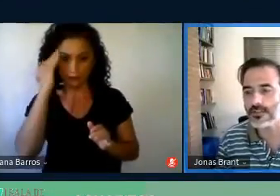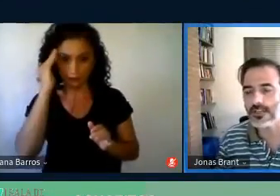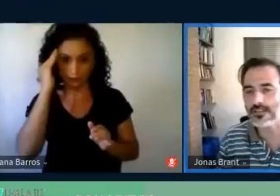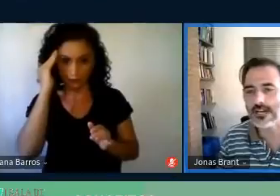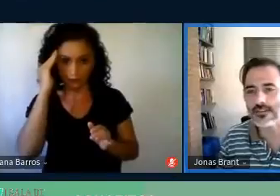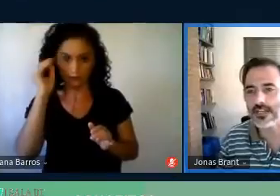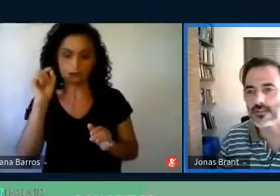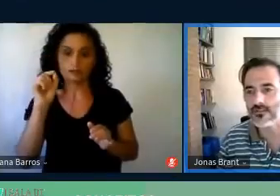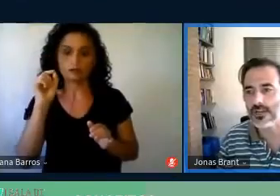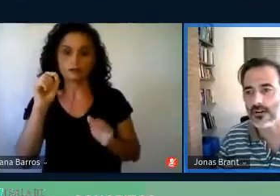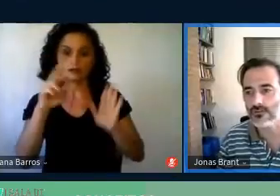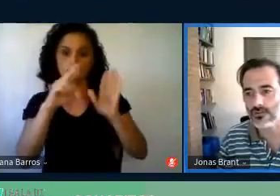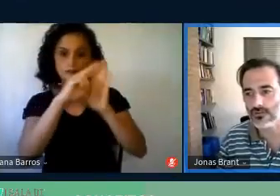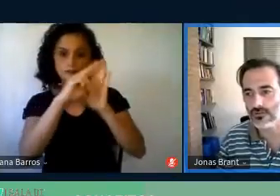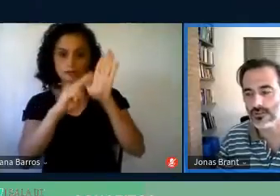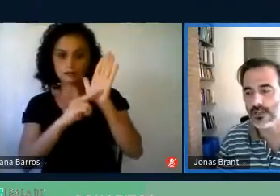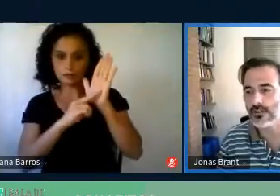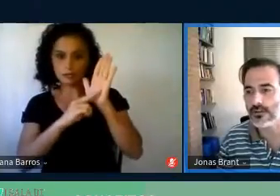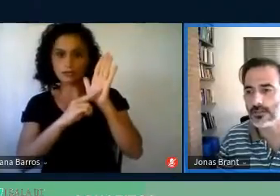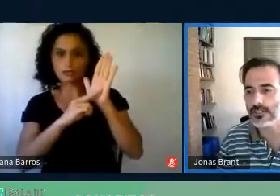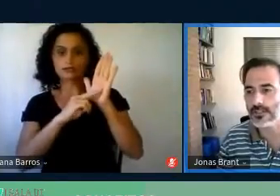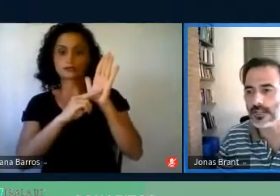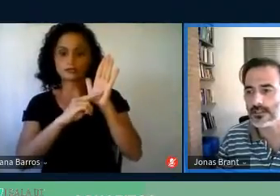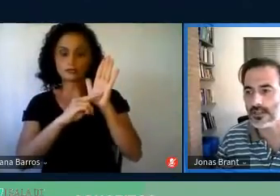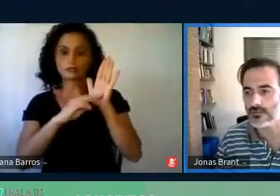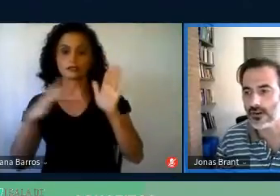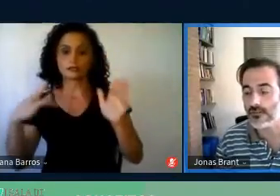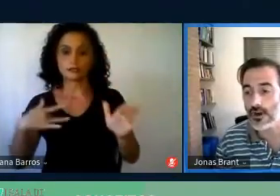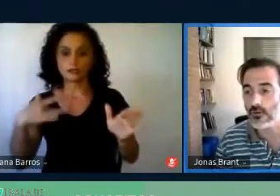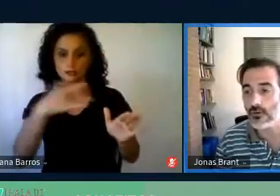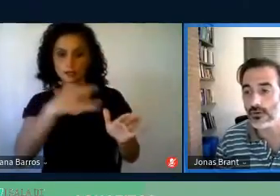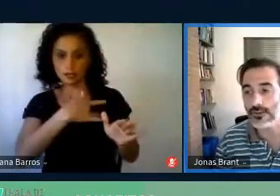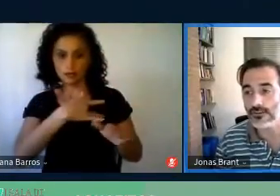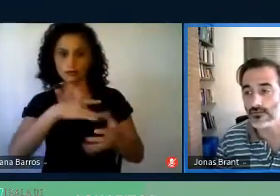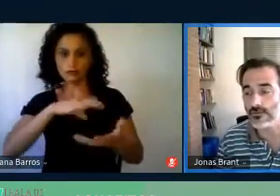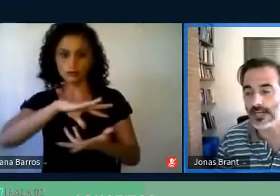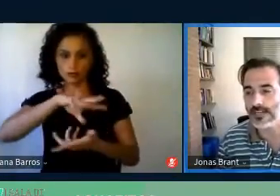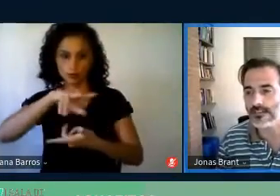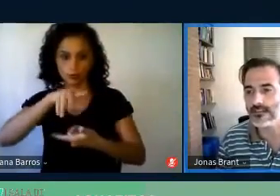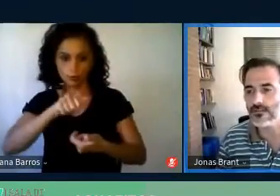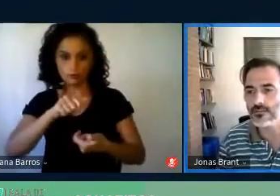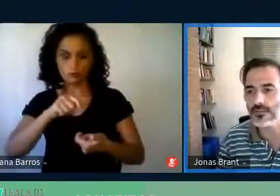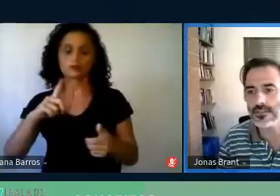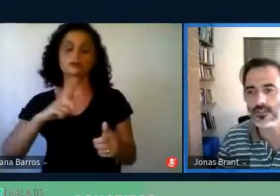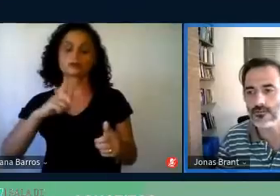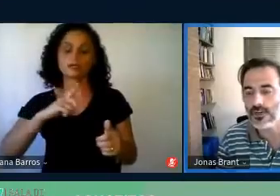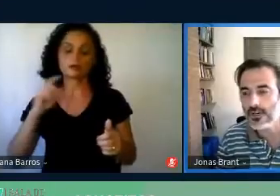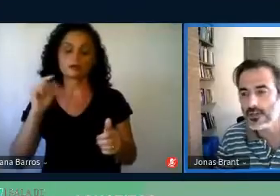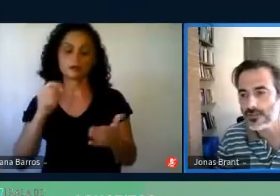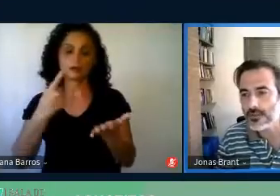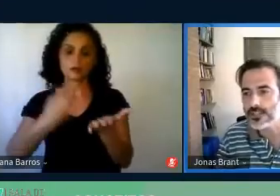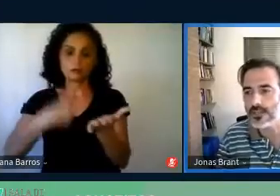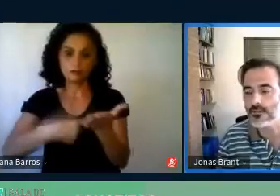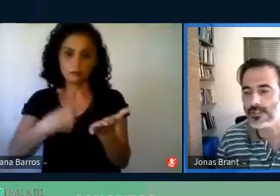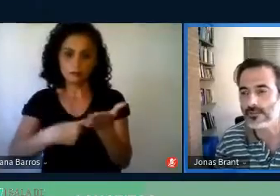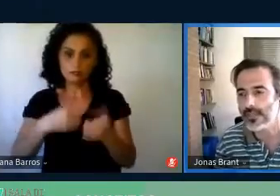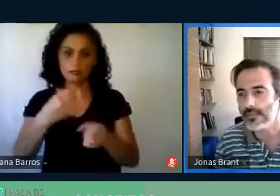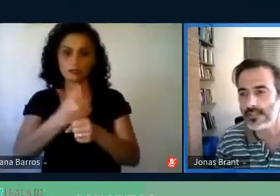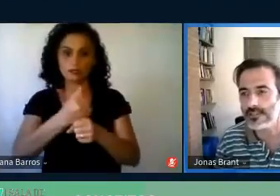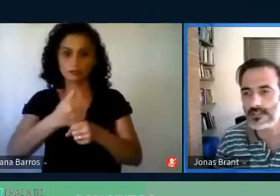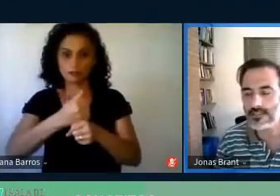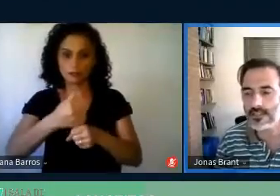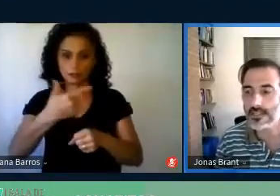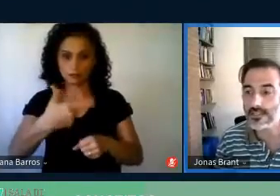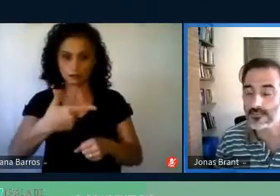Regulamento Sanitário Internacional nos trouxe, né? O Regulamento Sanitário Internacional foi um acordo feito entre os países em 2005, justamente depois da